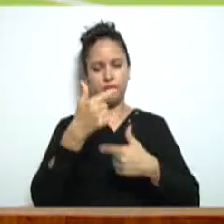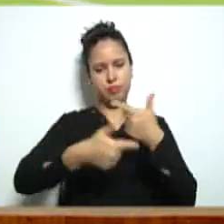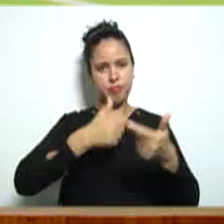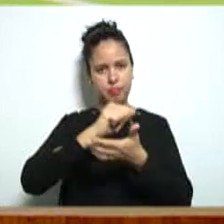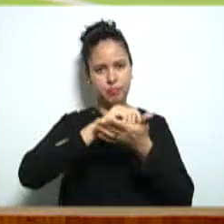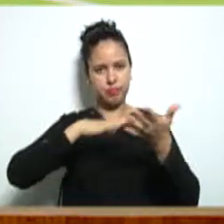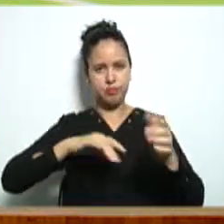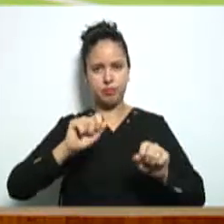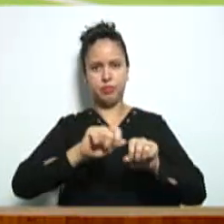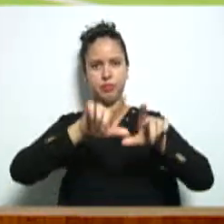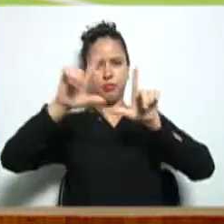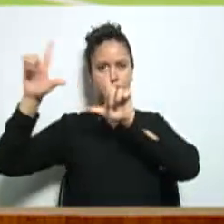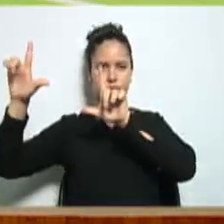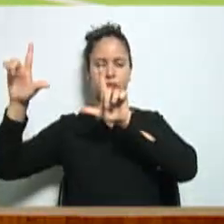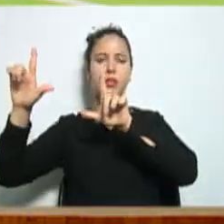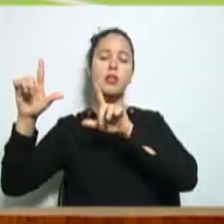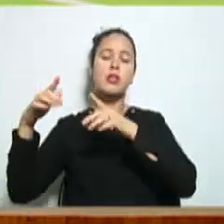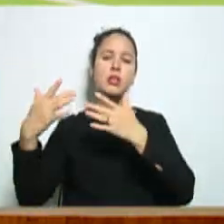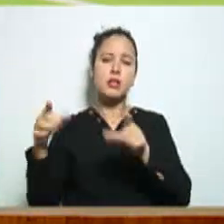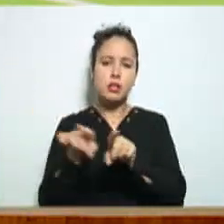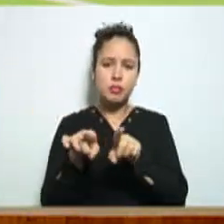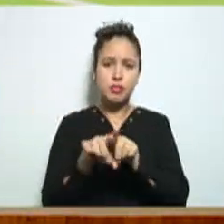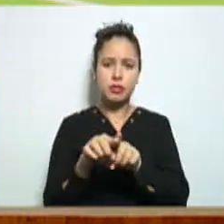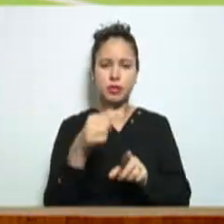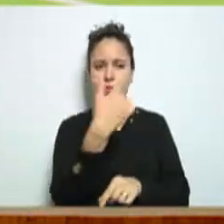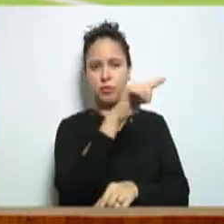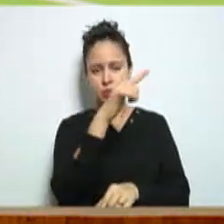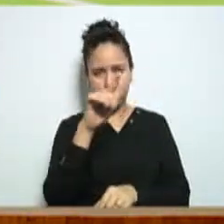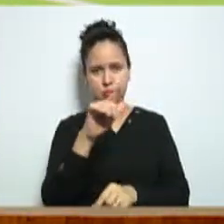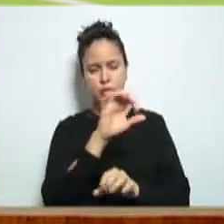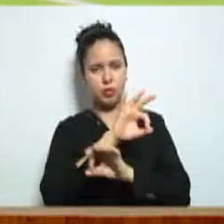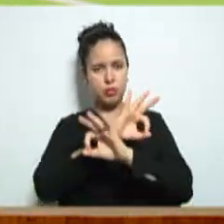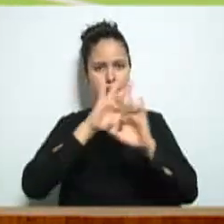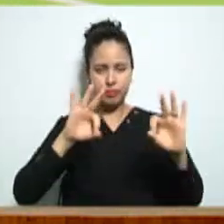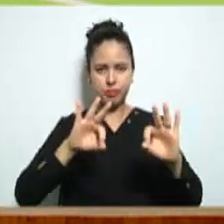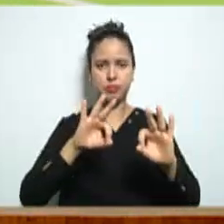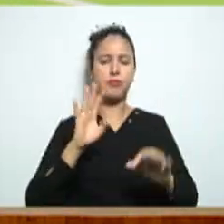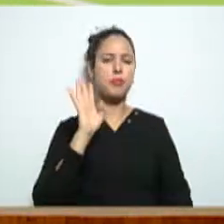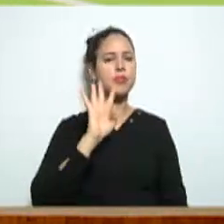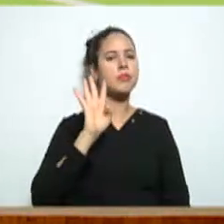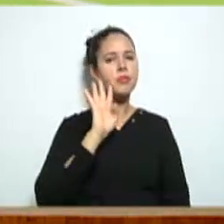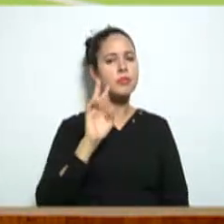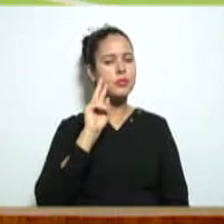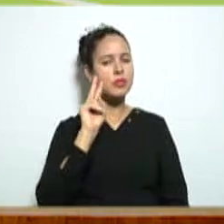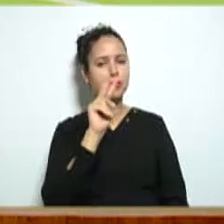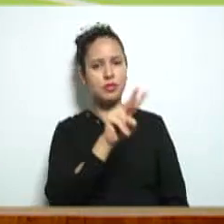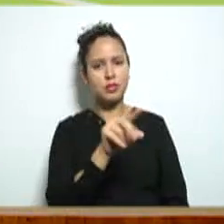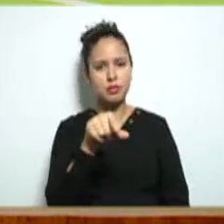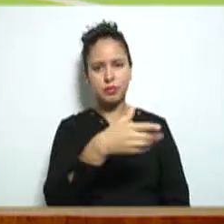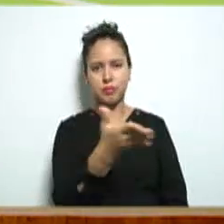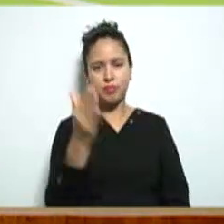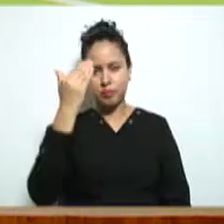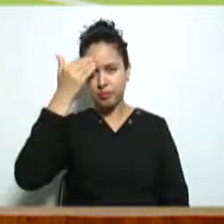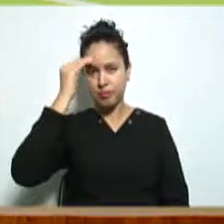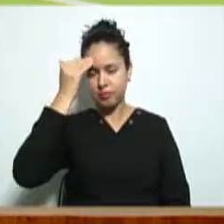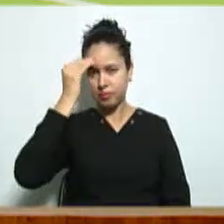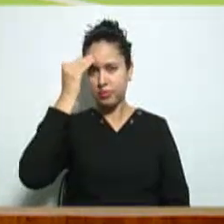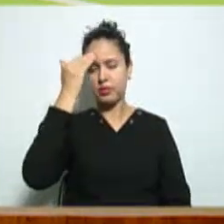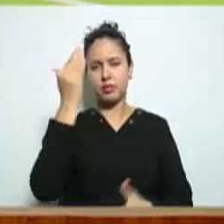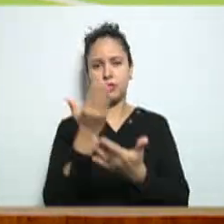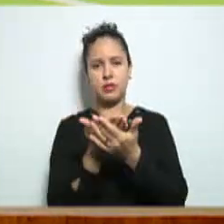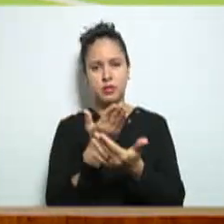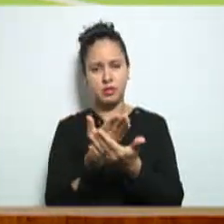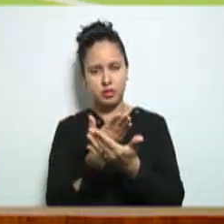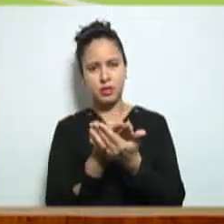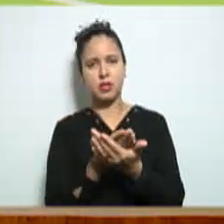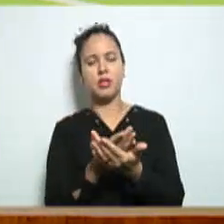assim como os outros que mandaram para a gente estavam sensacionais. É muito legal ver que, além de compreender aquilo que nós estudamos,